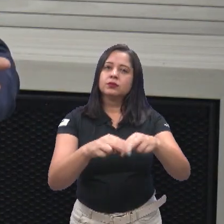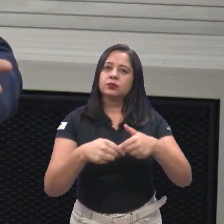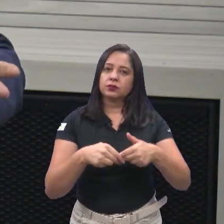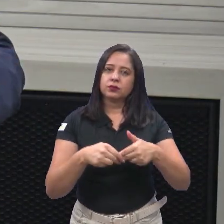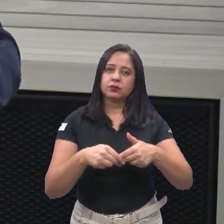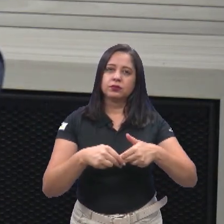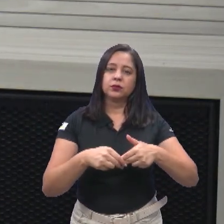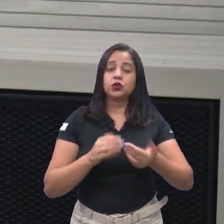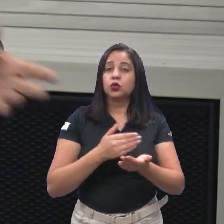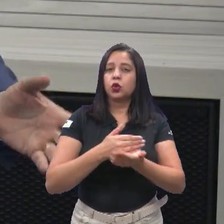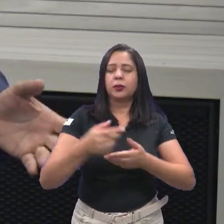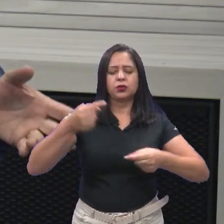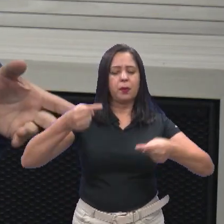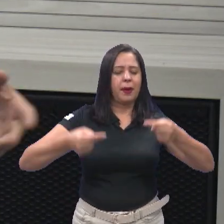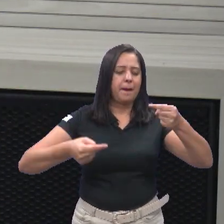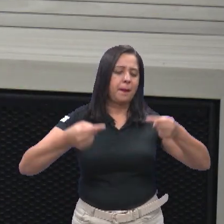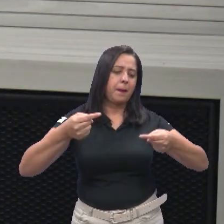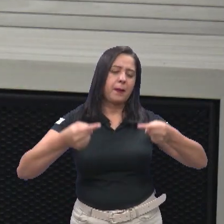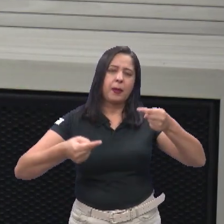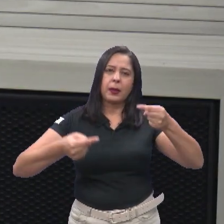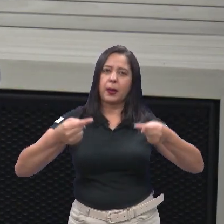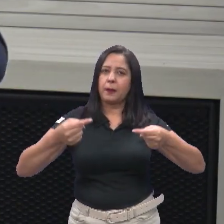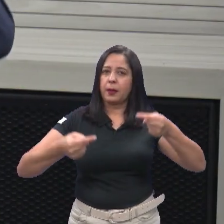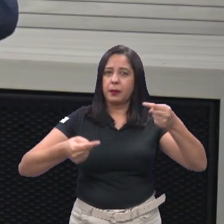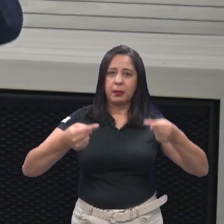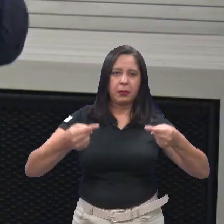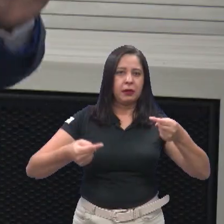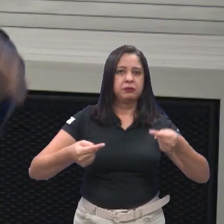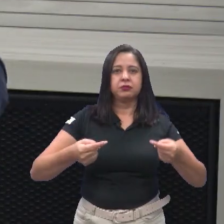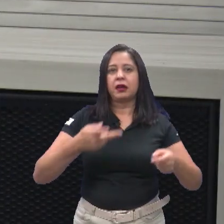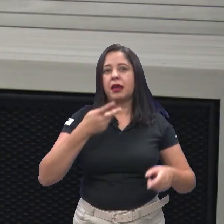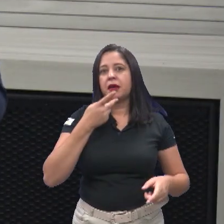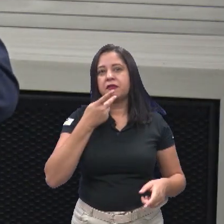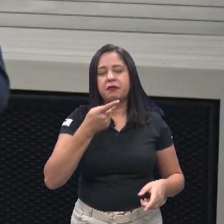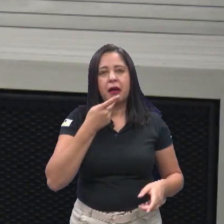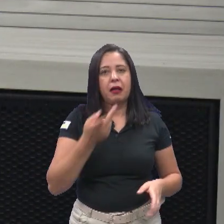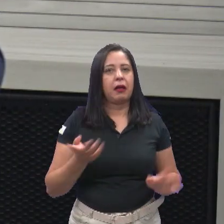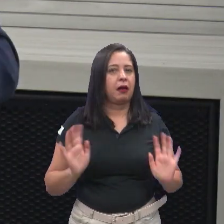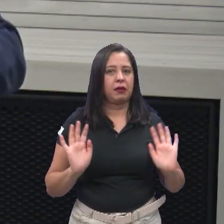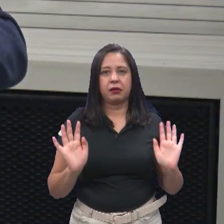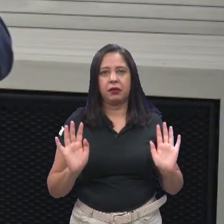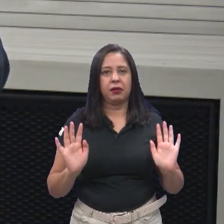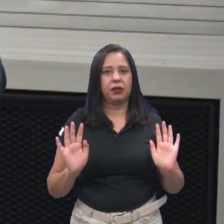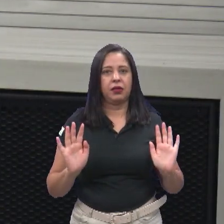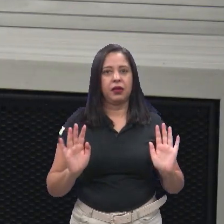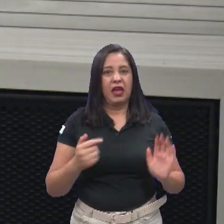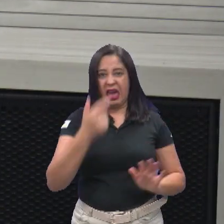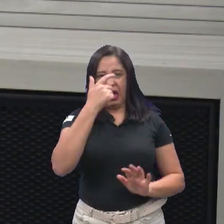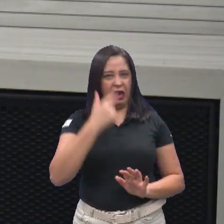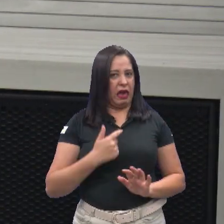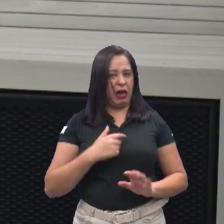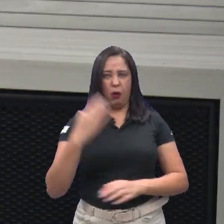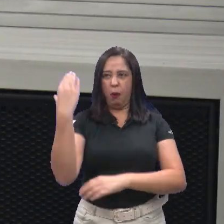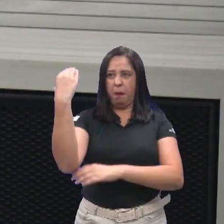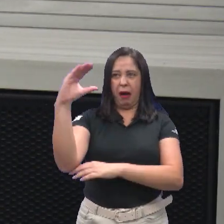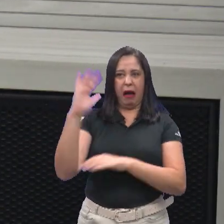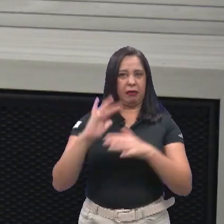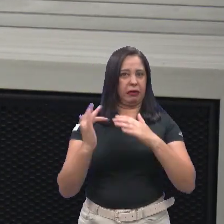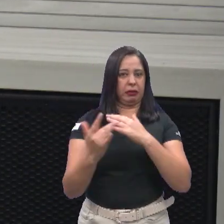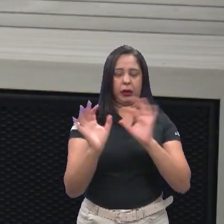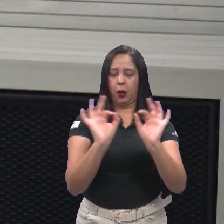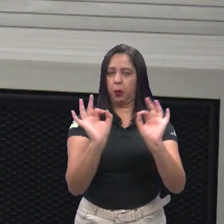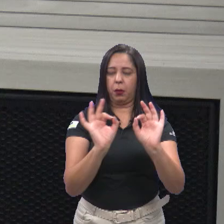toda essa polêmica aí de dizer que foi rejeitado, não teve uso nenhum da minha parte dessa questão.